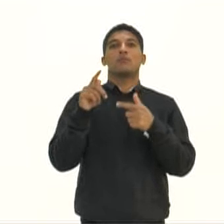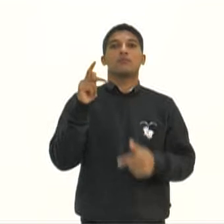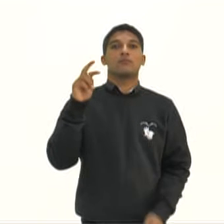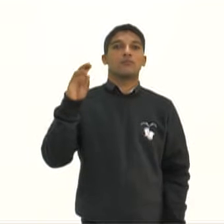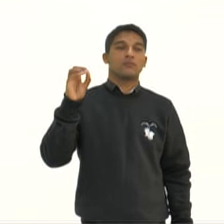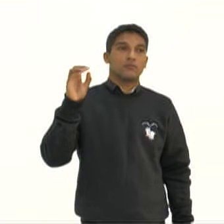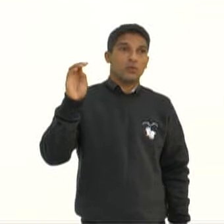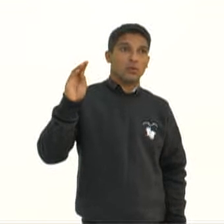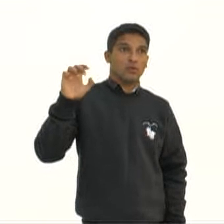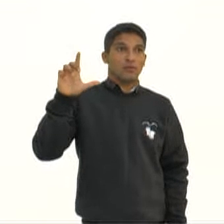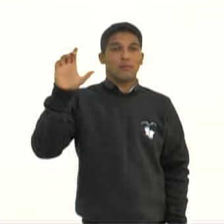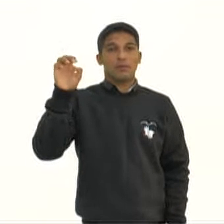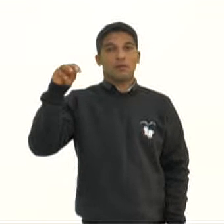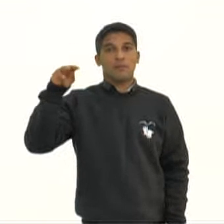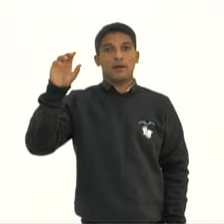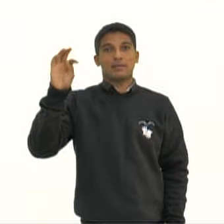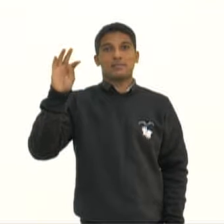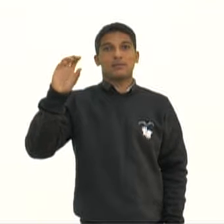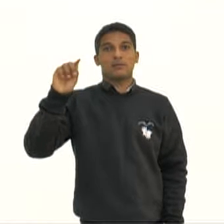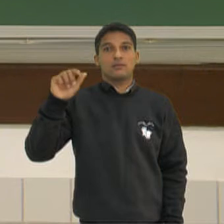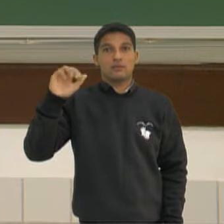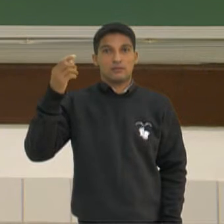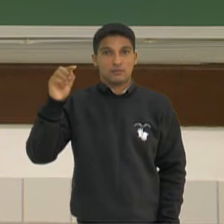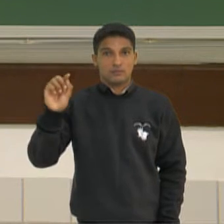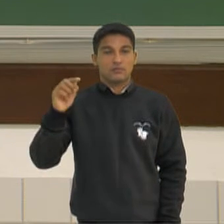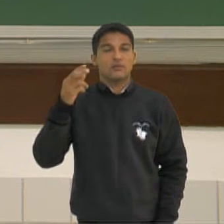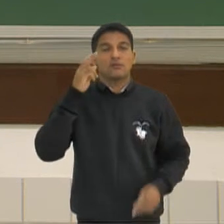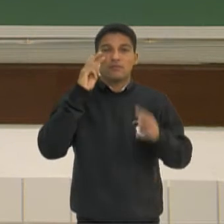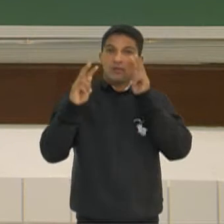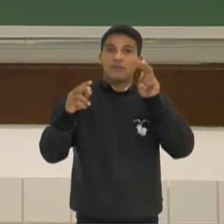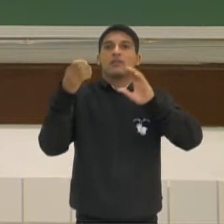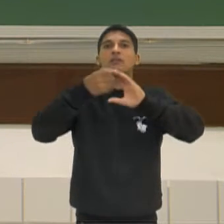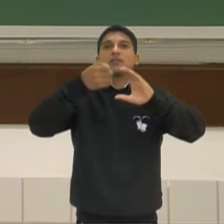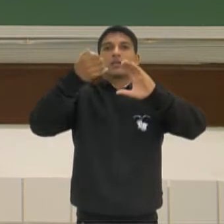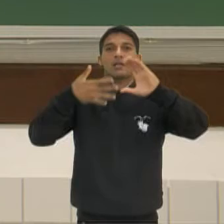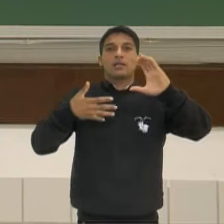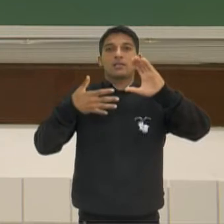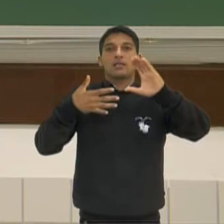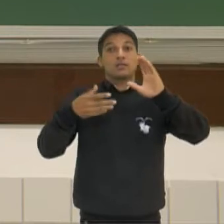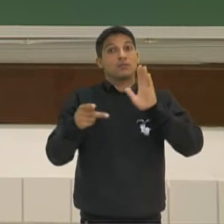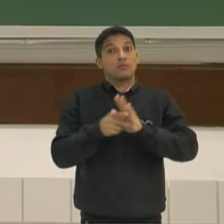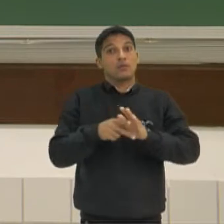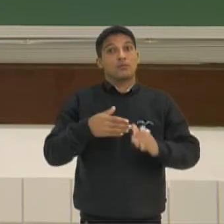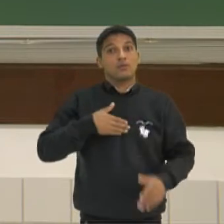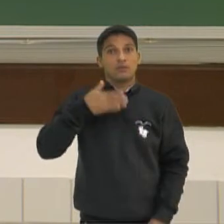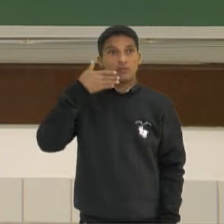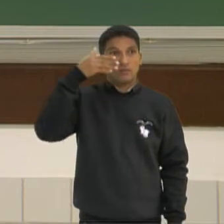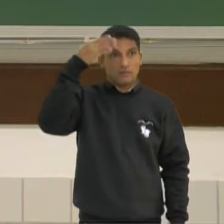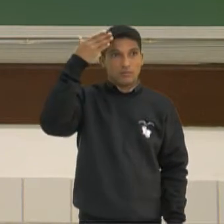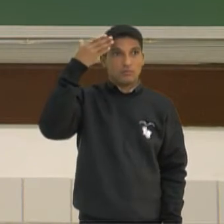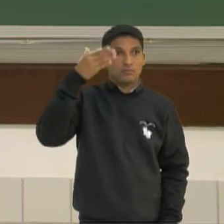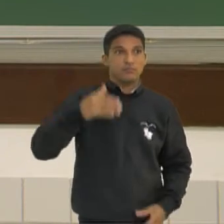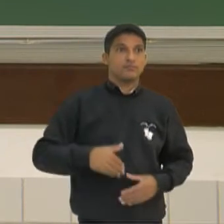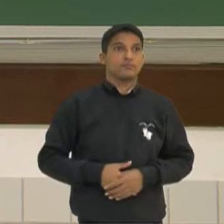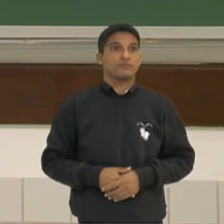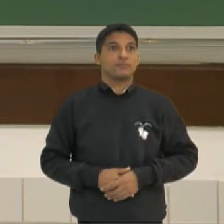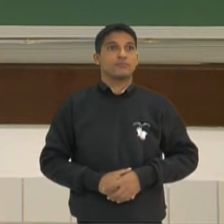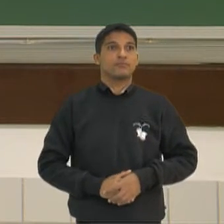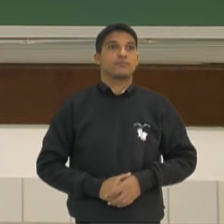quais são as suas principais características, né, nesse processo? E é isso que nós vamos estudar.